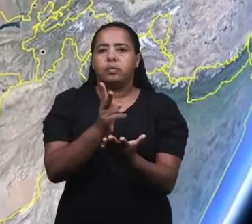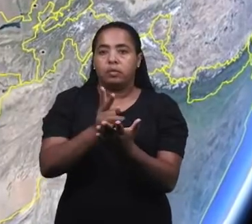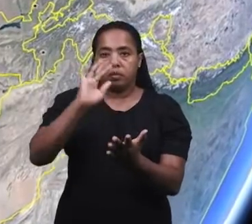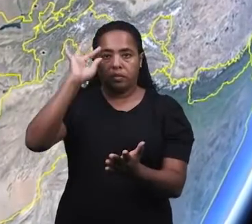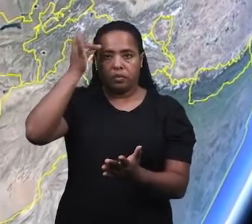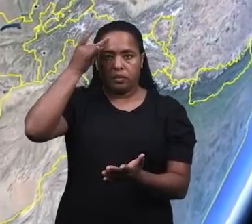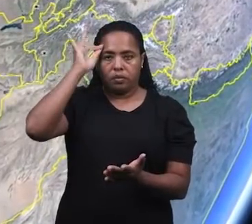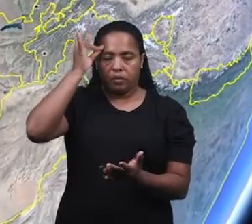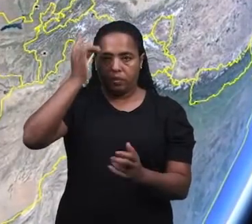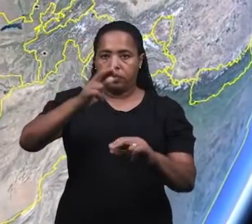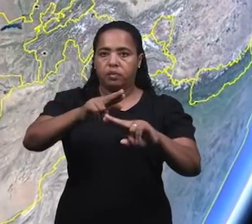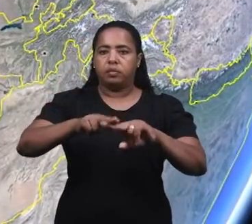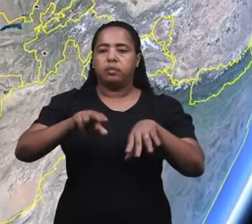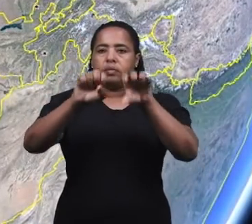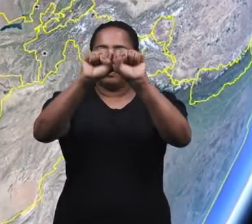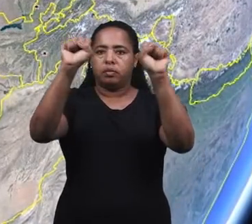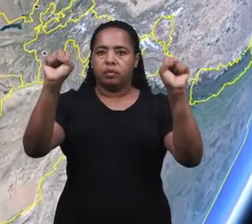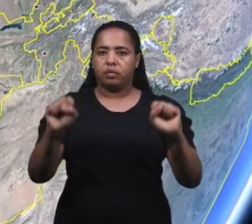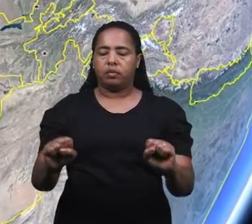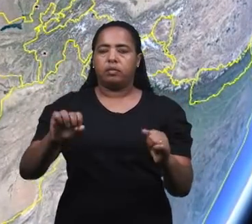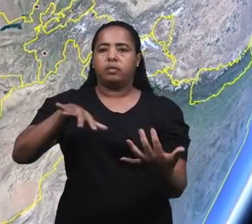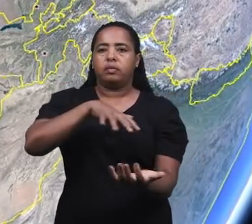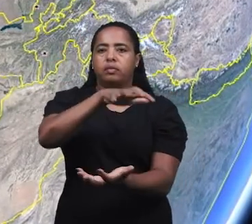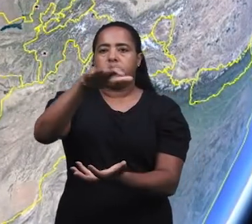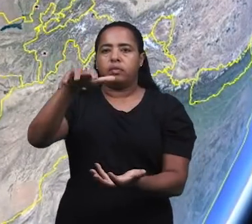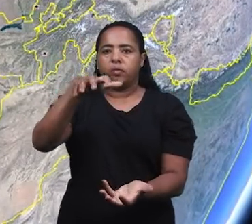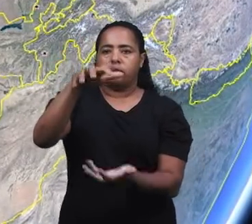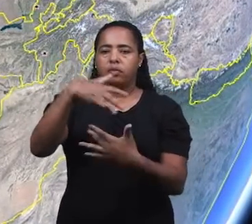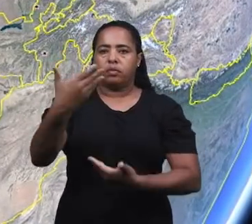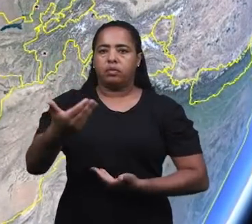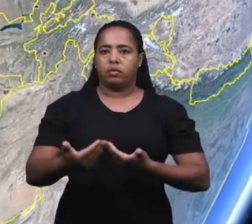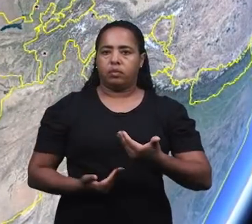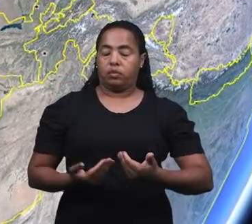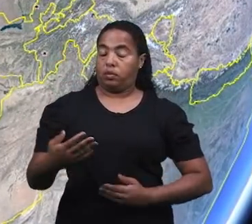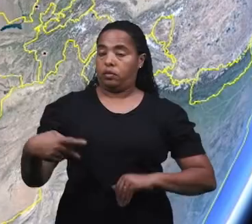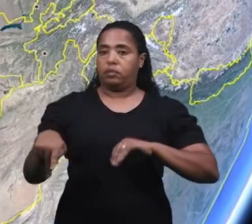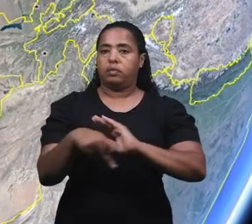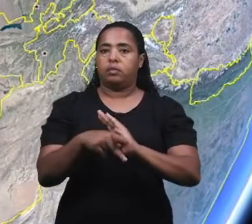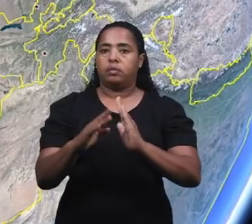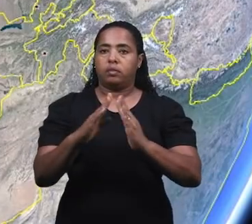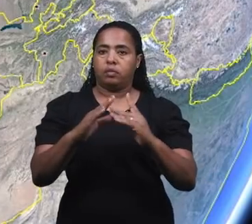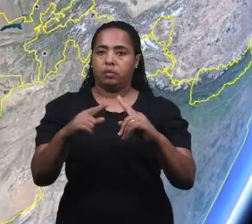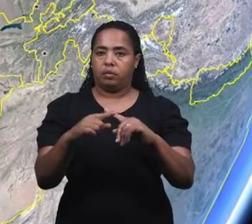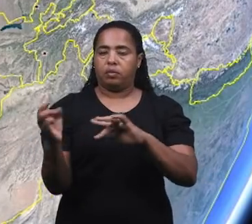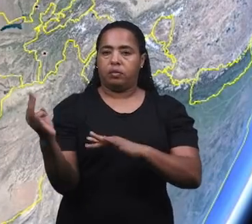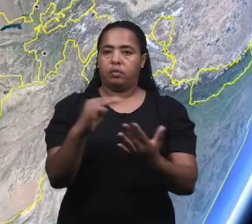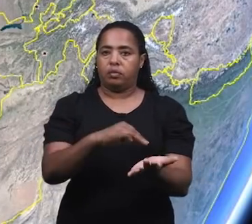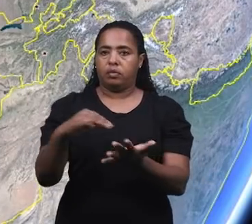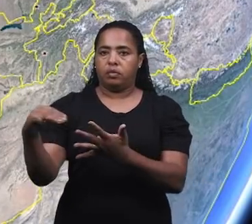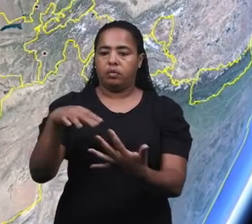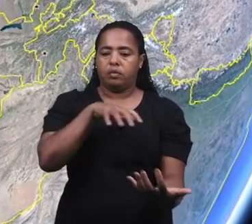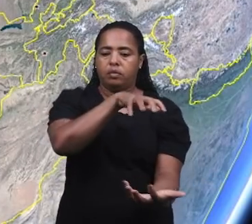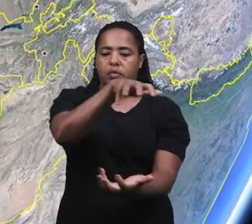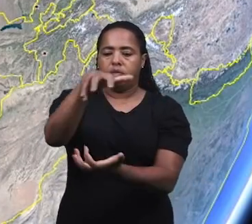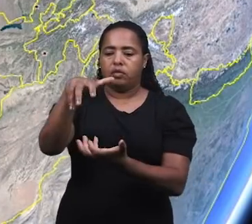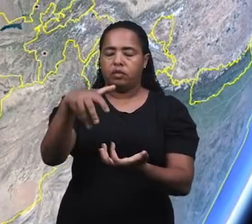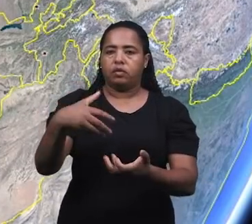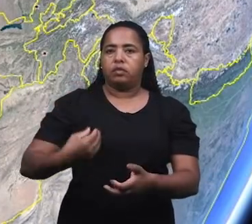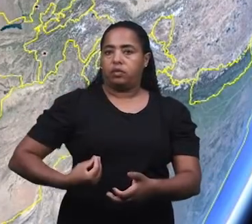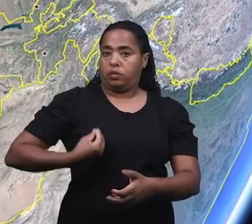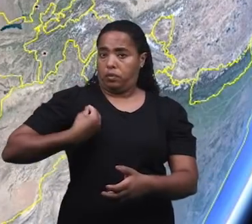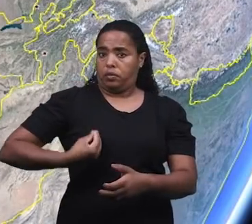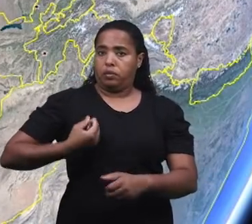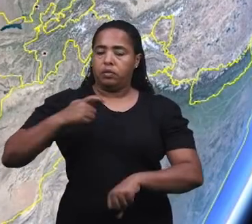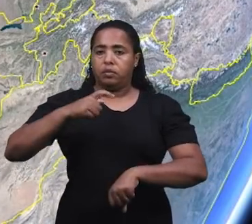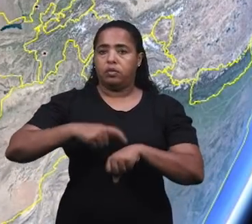espírito. Através do sistema de transmissão, os membros da Igreja Cristã Maranata de todo o planeta vivem